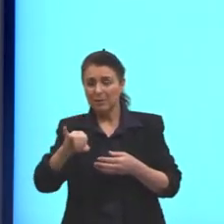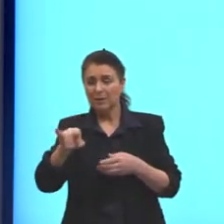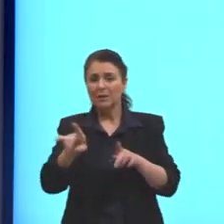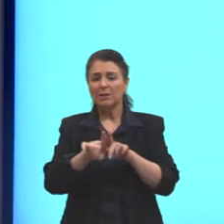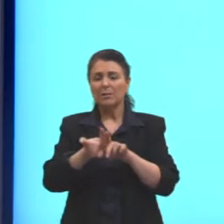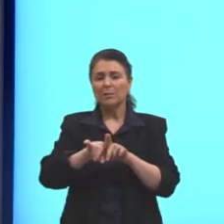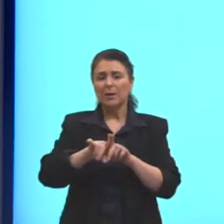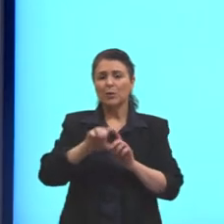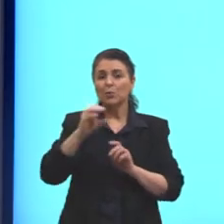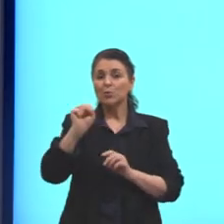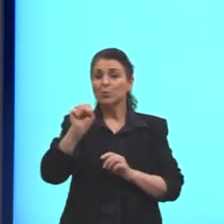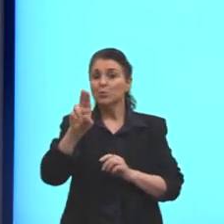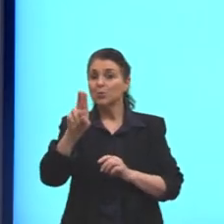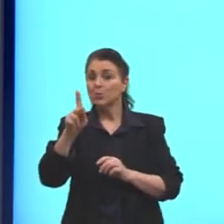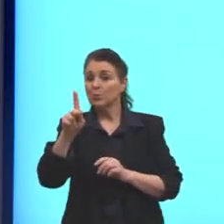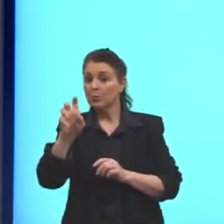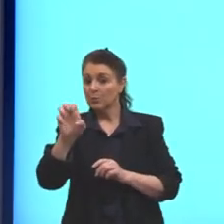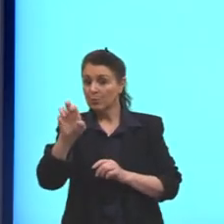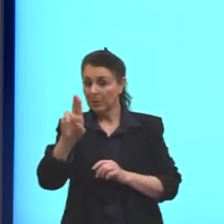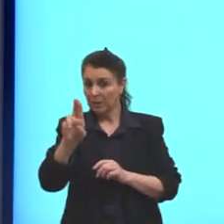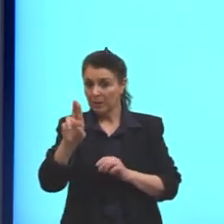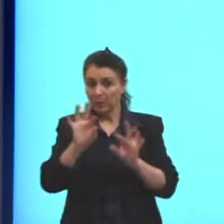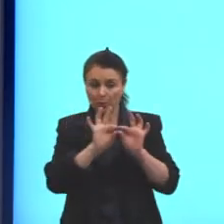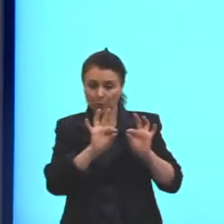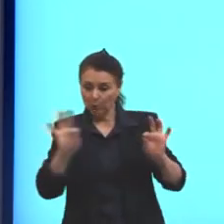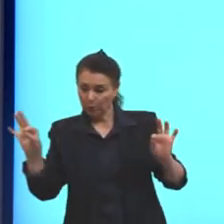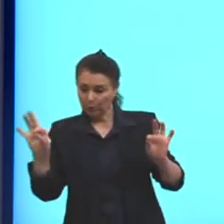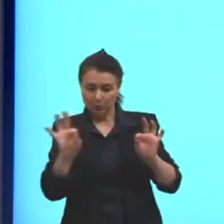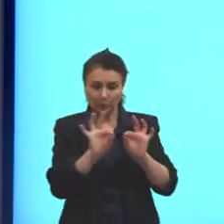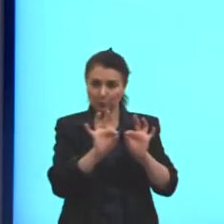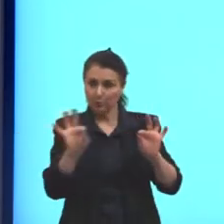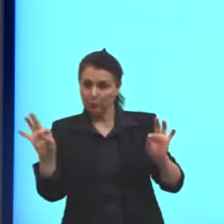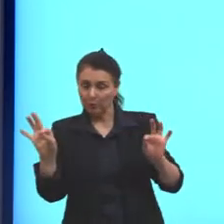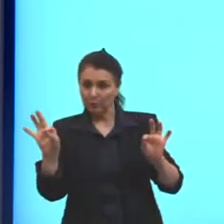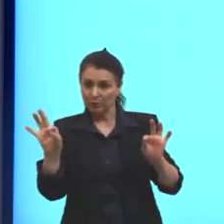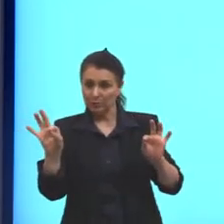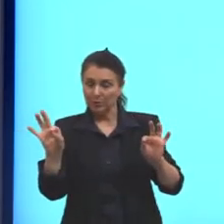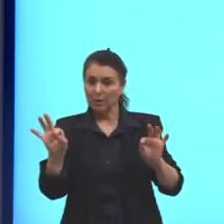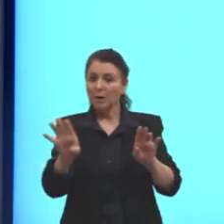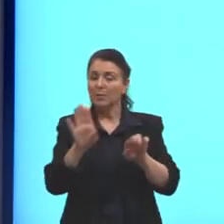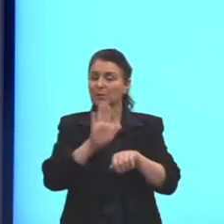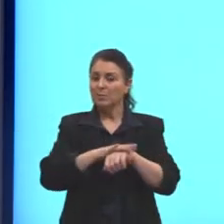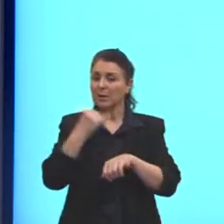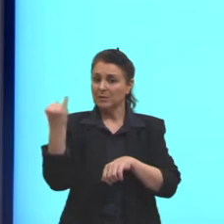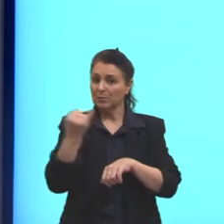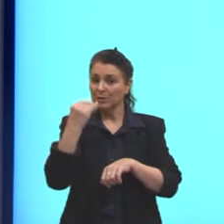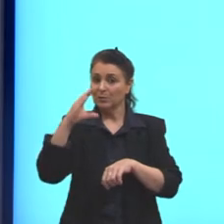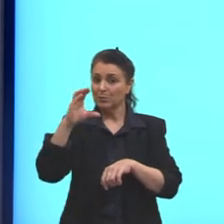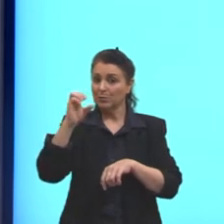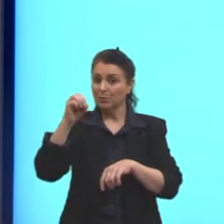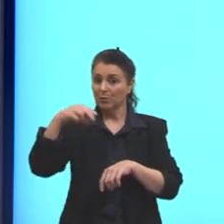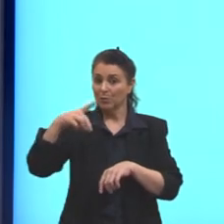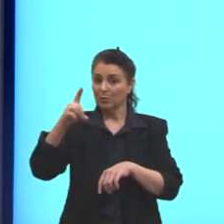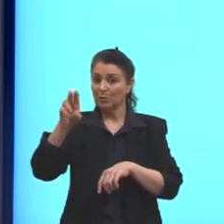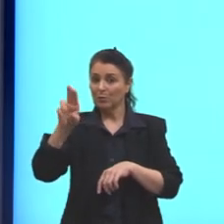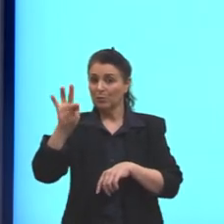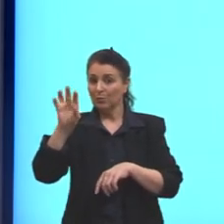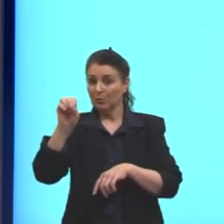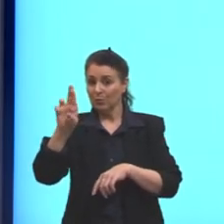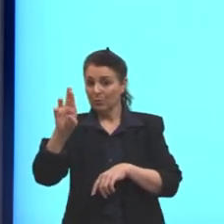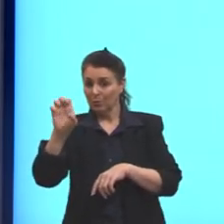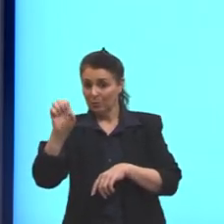tá só para lembrar que eles existem mas para a gente os mais importantes Então são os condutores e os isolantes